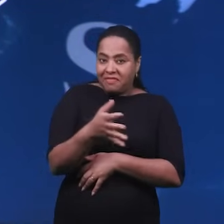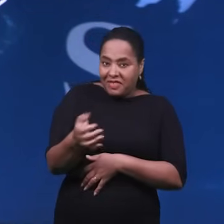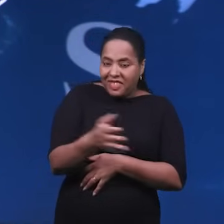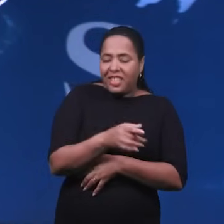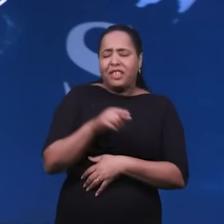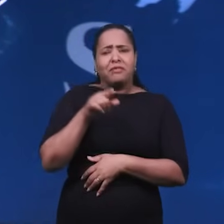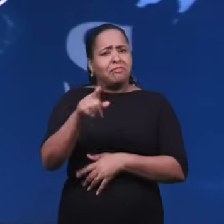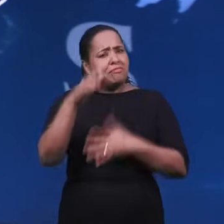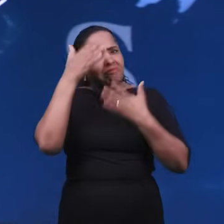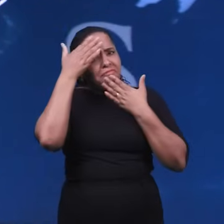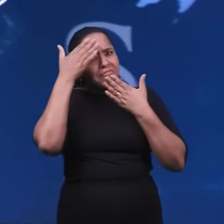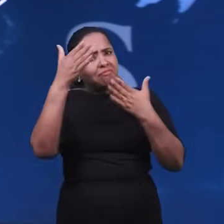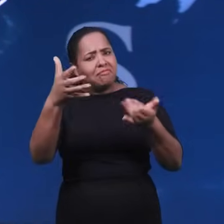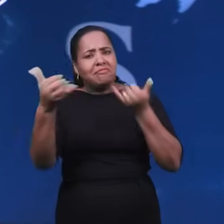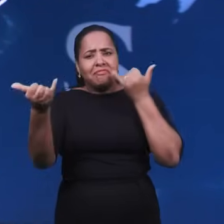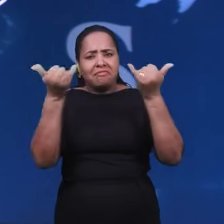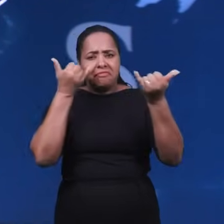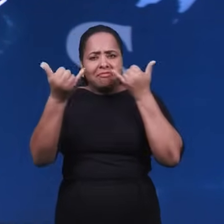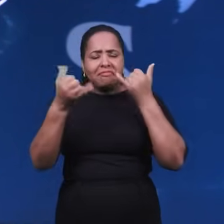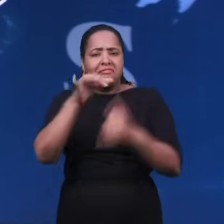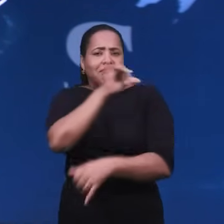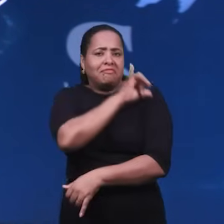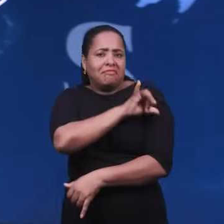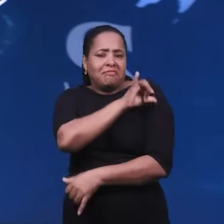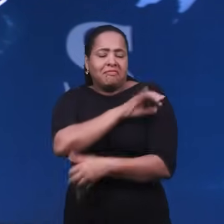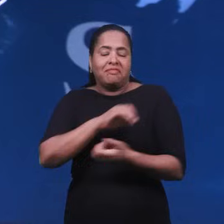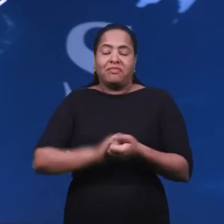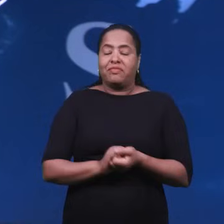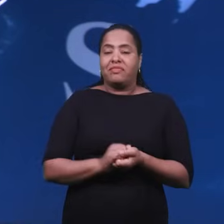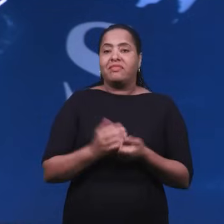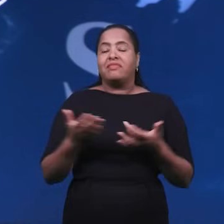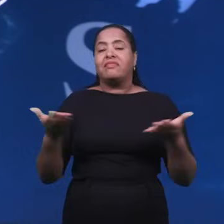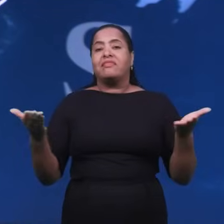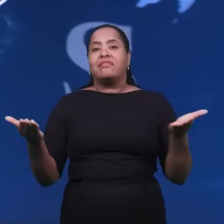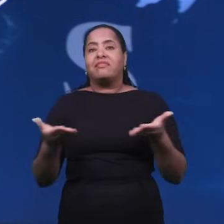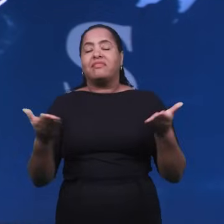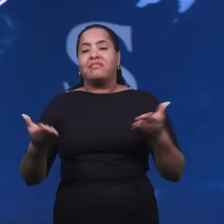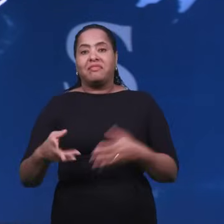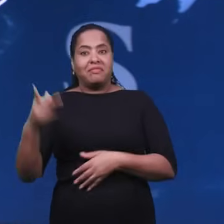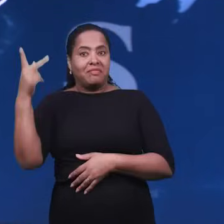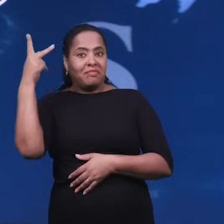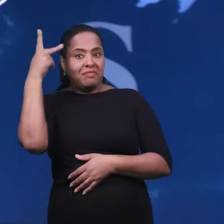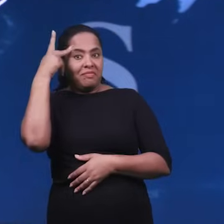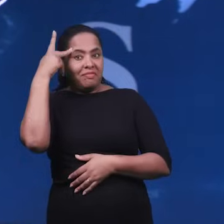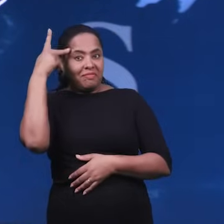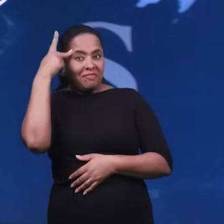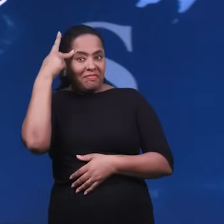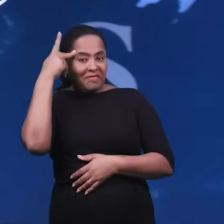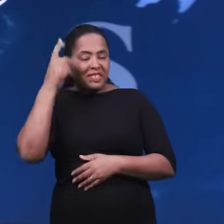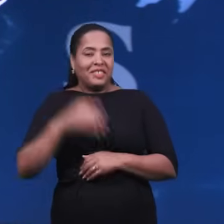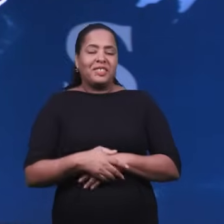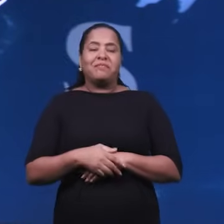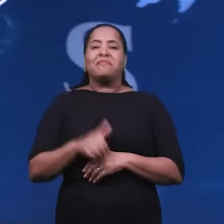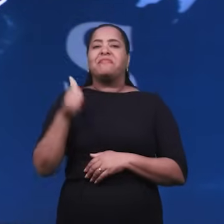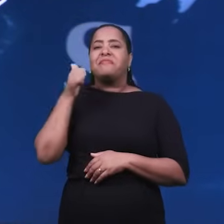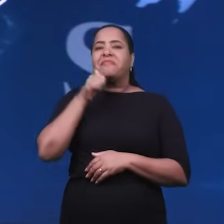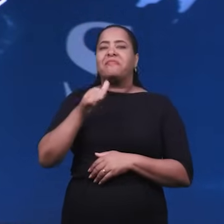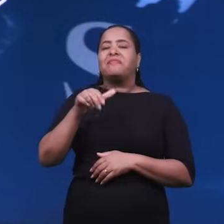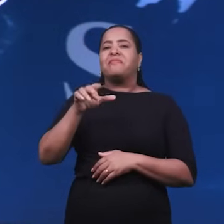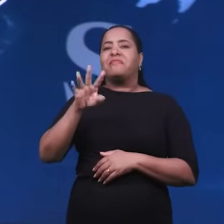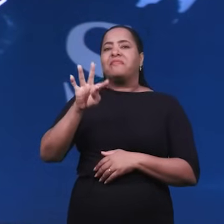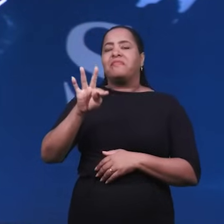News, notícias para você. Obrigado aí pelas notícias aí no Rio. E agora vamos diretamente para São Paulo, notícias de São Paulo com a nossa